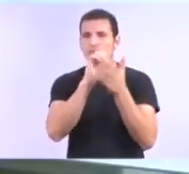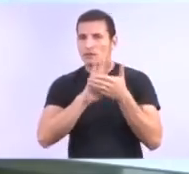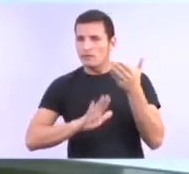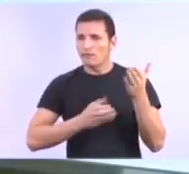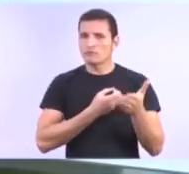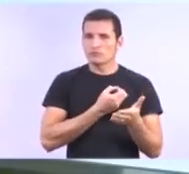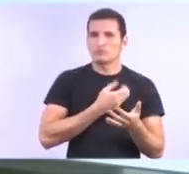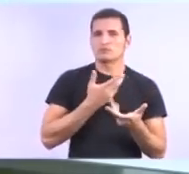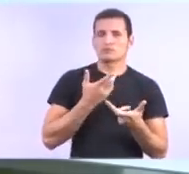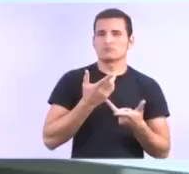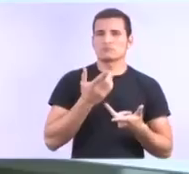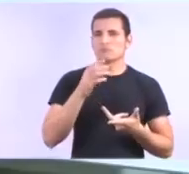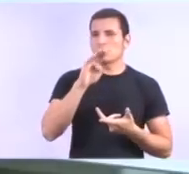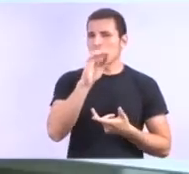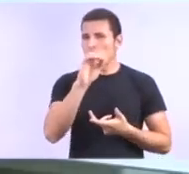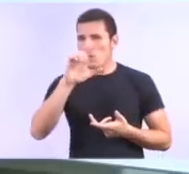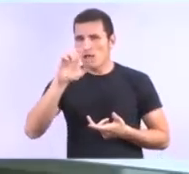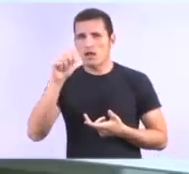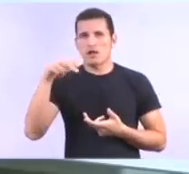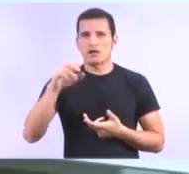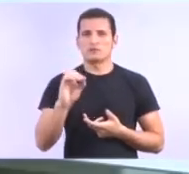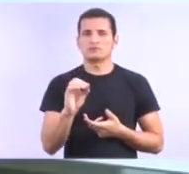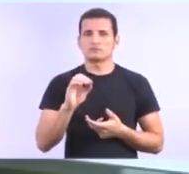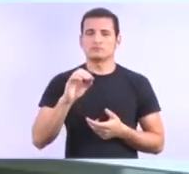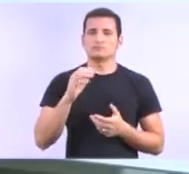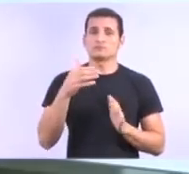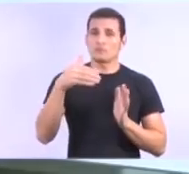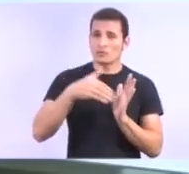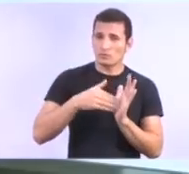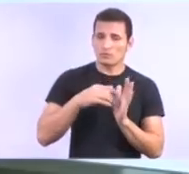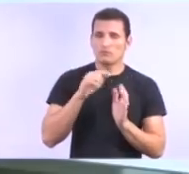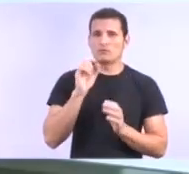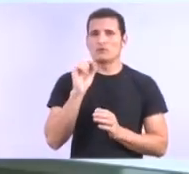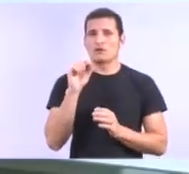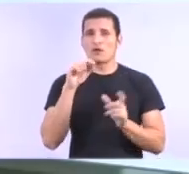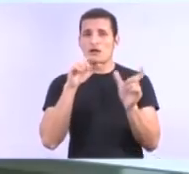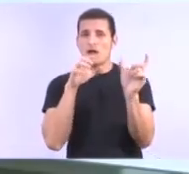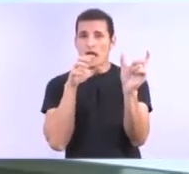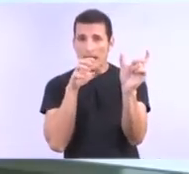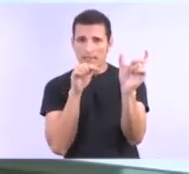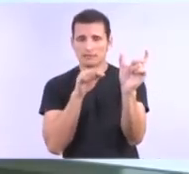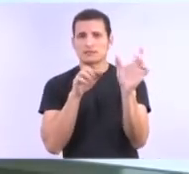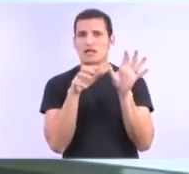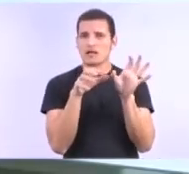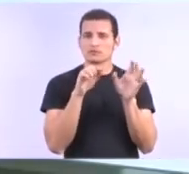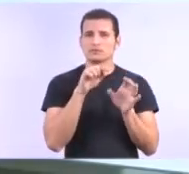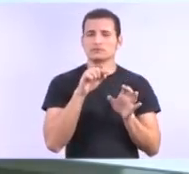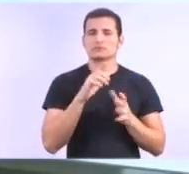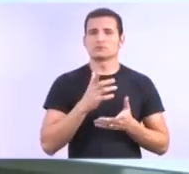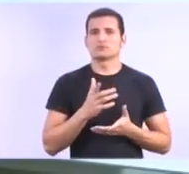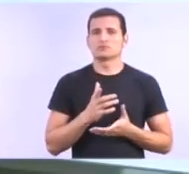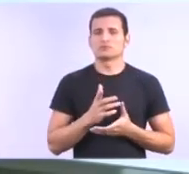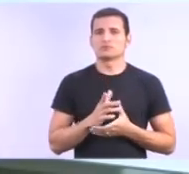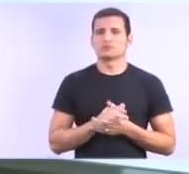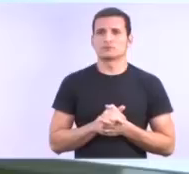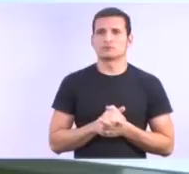se é um valor booleano. E por último, definir se essas características, gente,